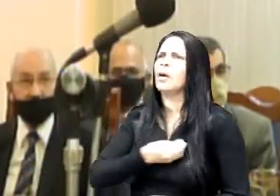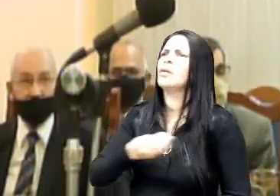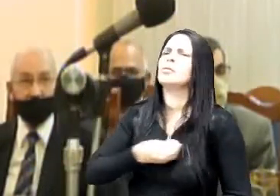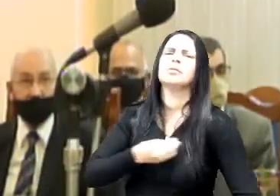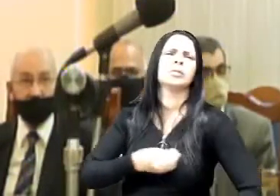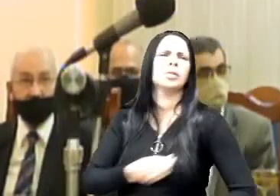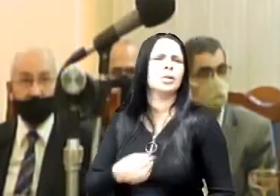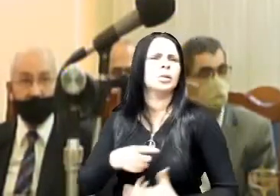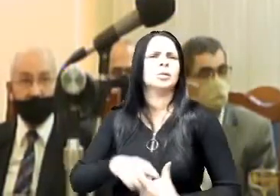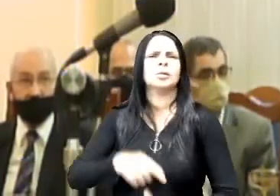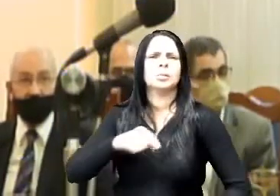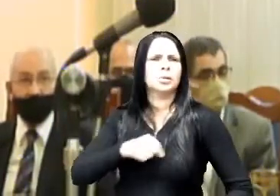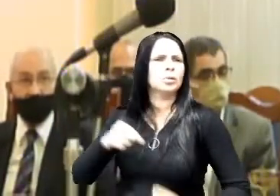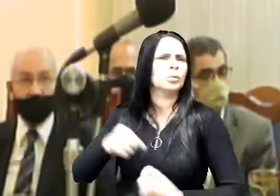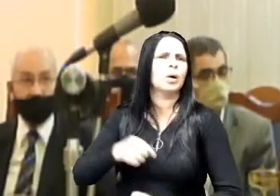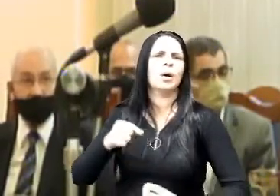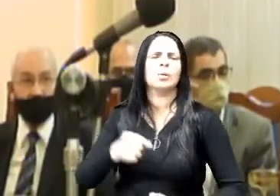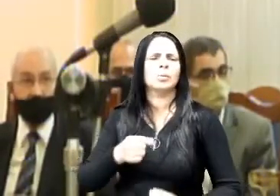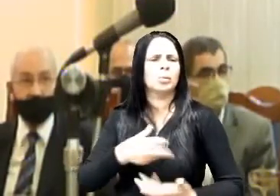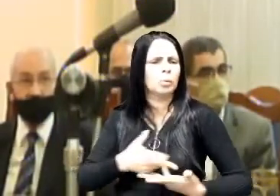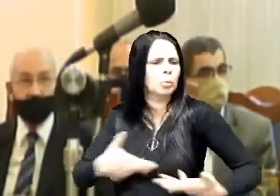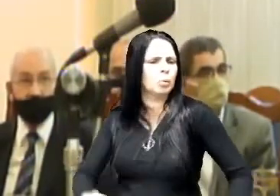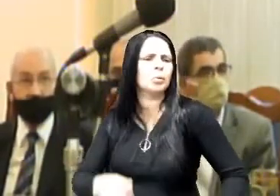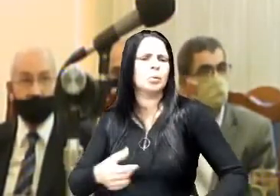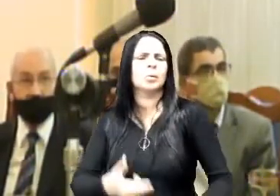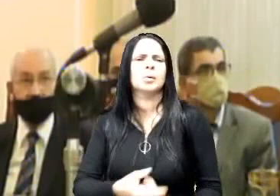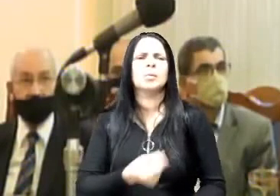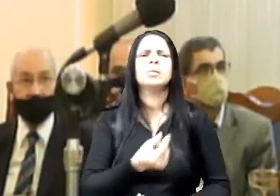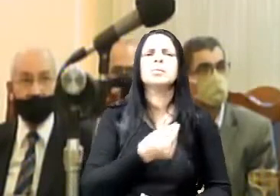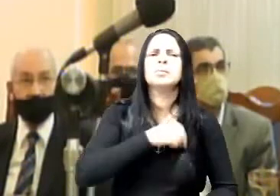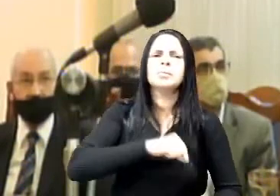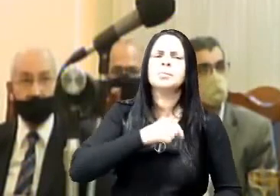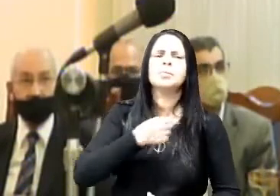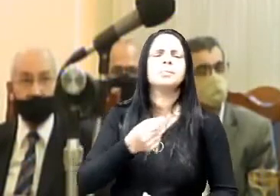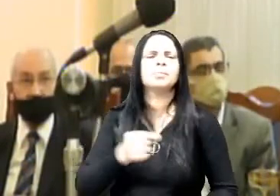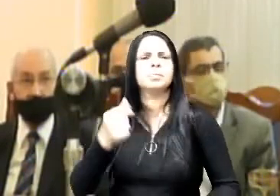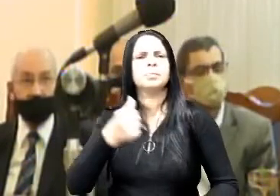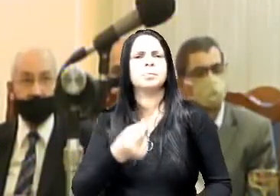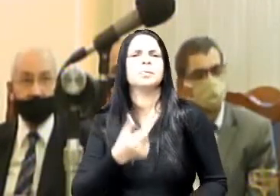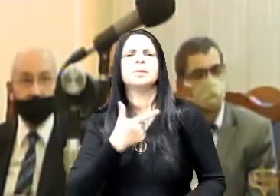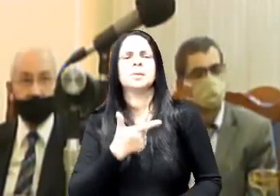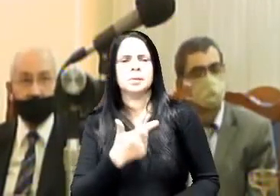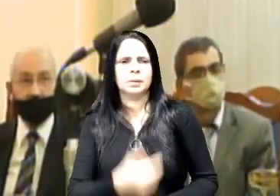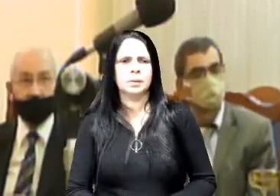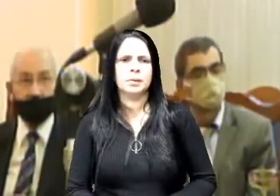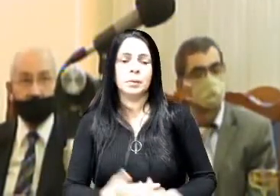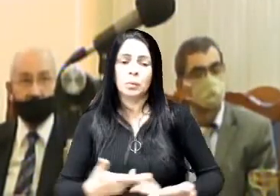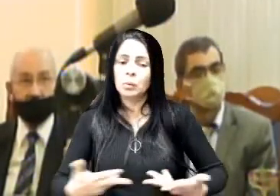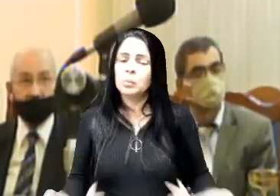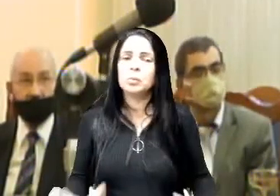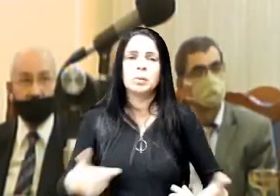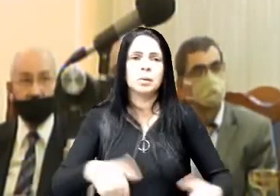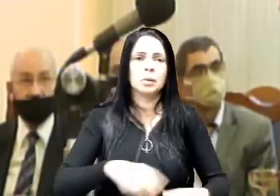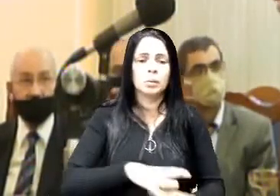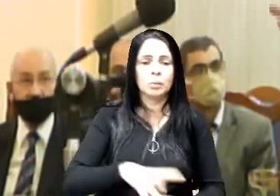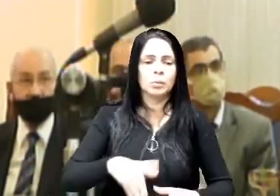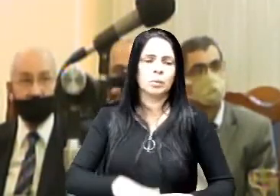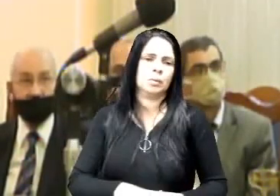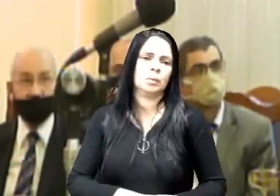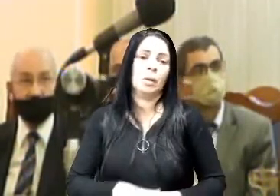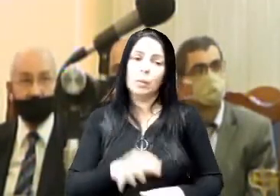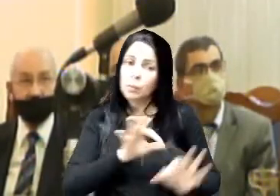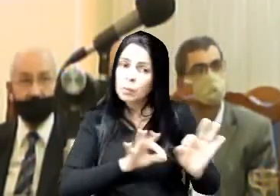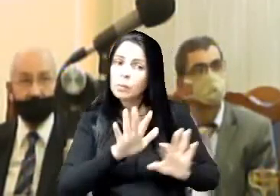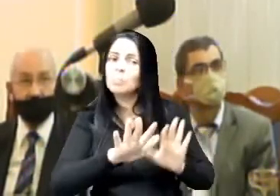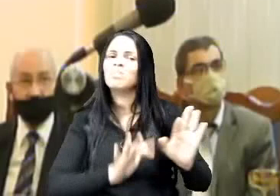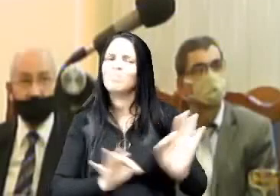material, no topo, eu quero, olha, viver o melhor, desfrutar de tudo. Então, prepare-se, meu irmão. Essa é a primeira informação